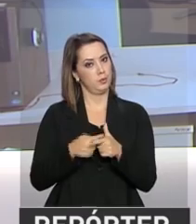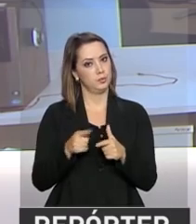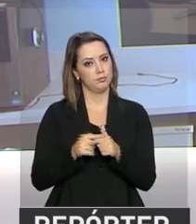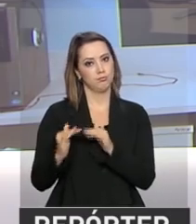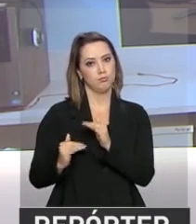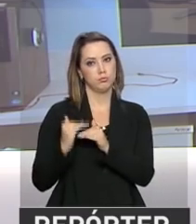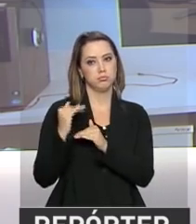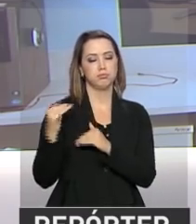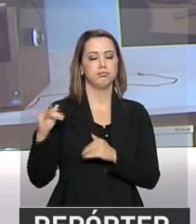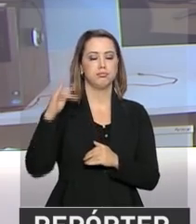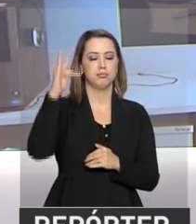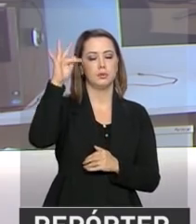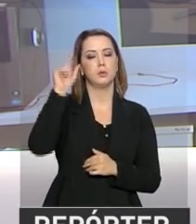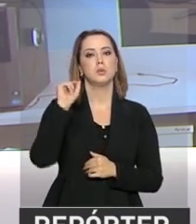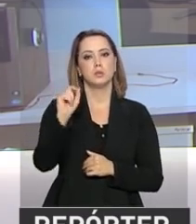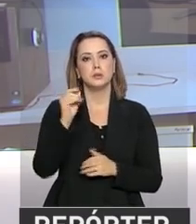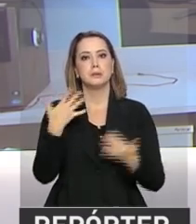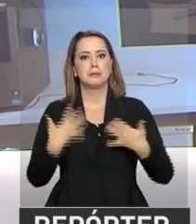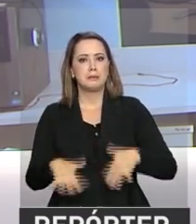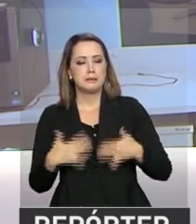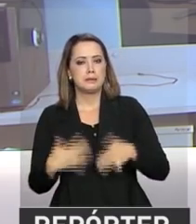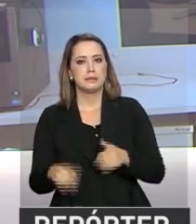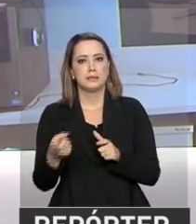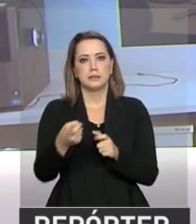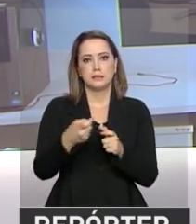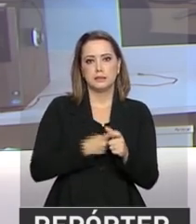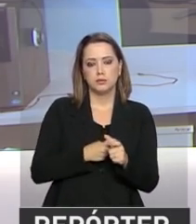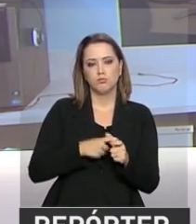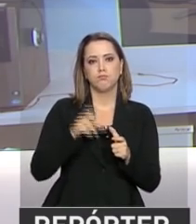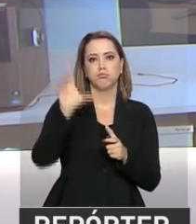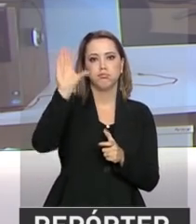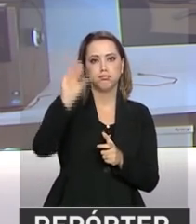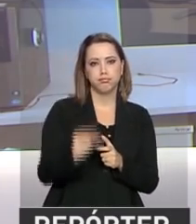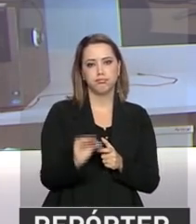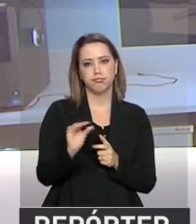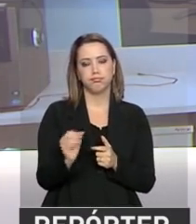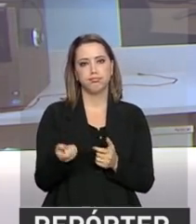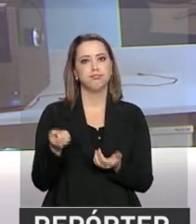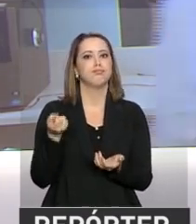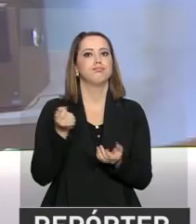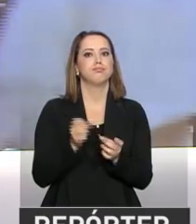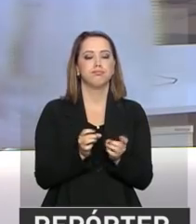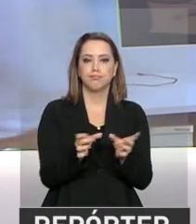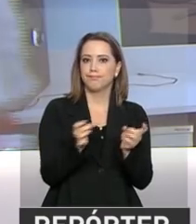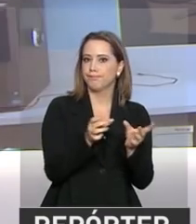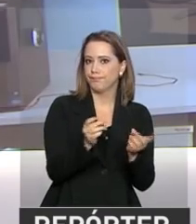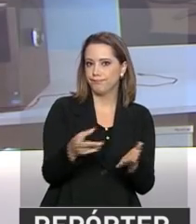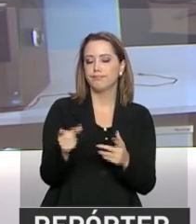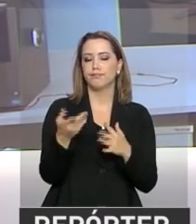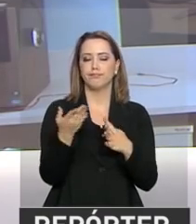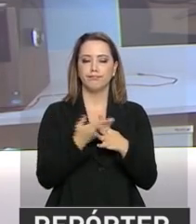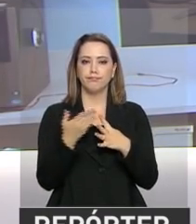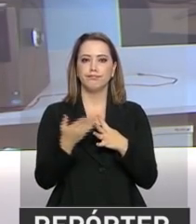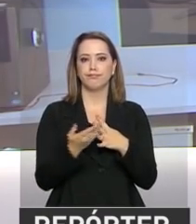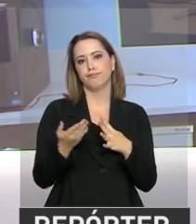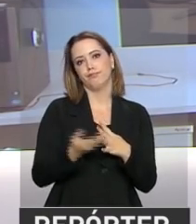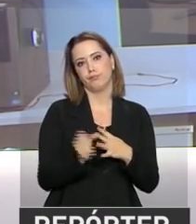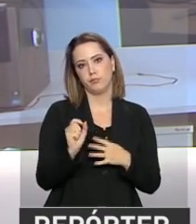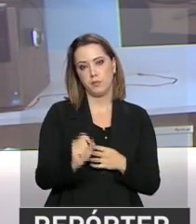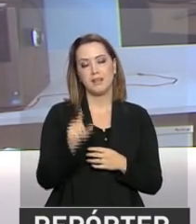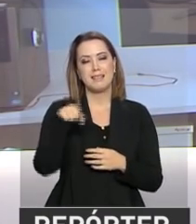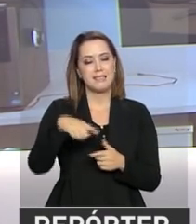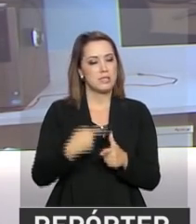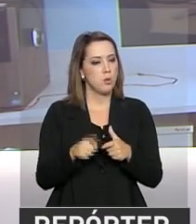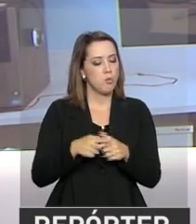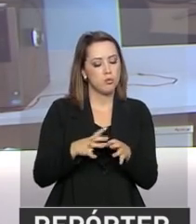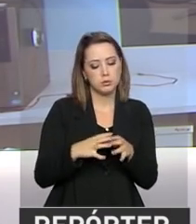a inflação e os gastos públicos e provocando a queda de investimentos e do crédito ele disse ainda que essa é a crise mais intensa que